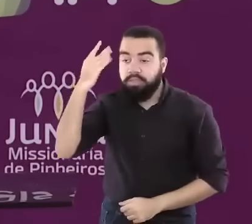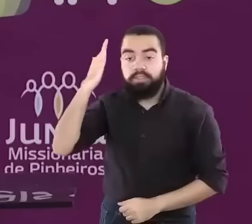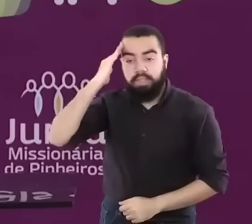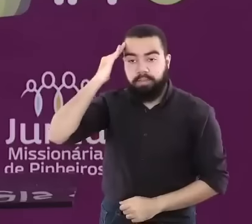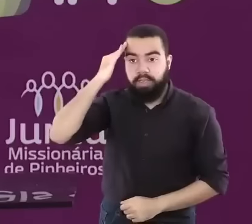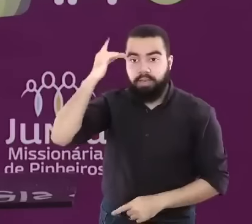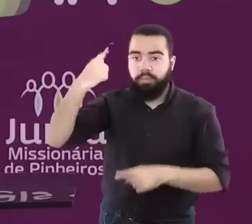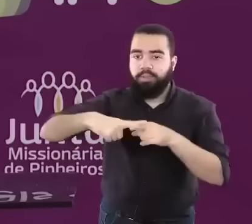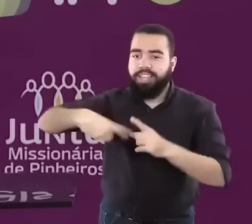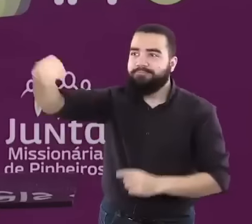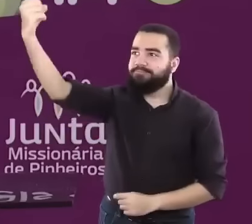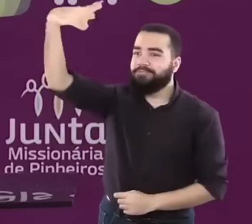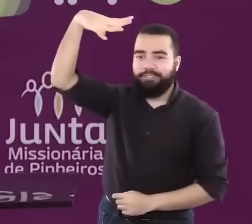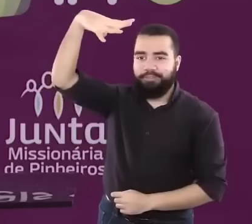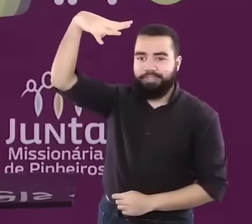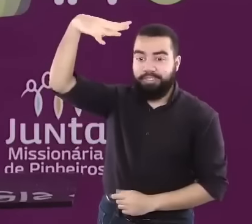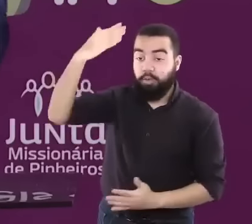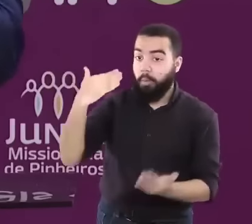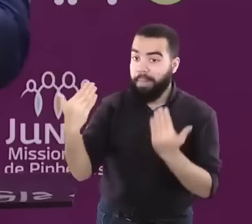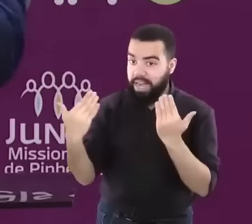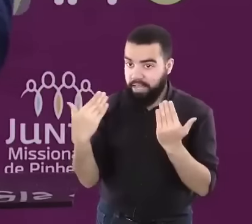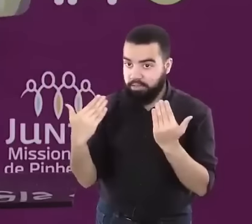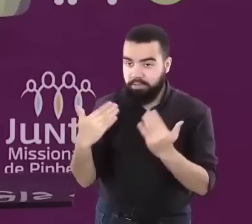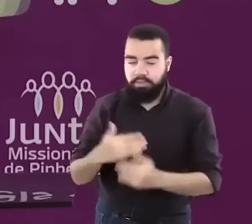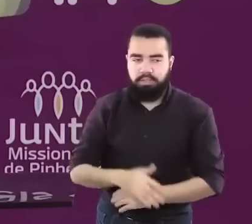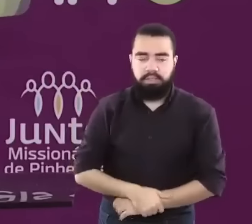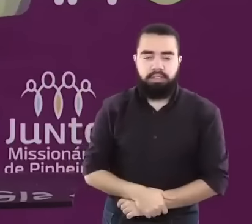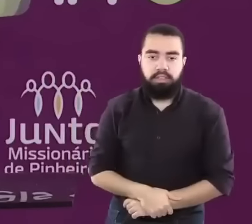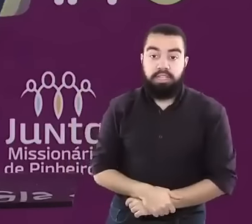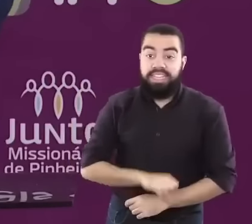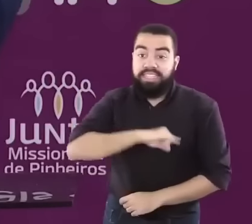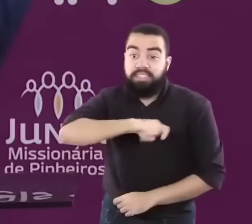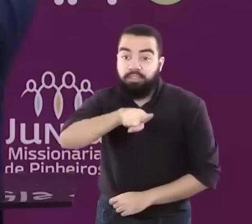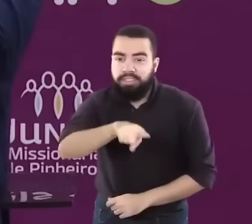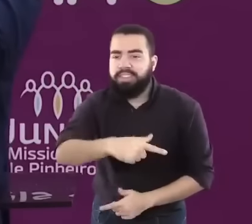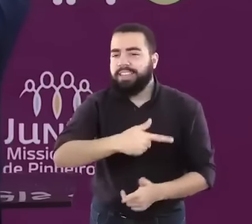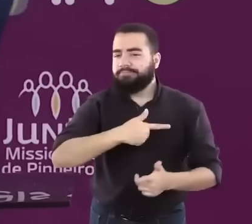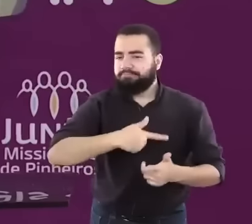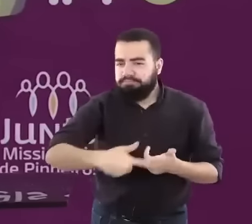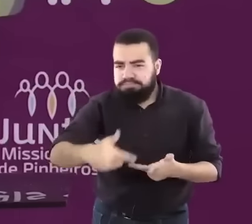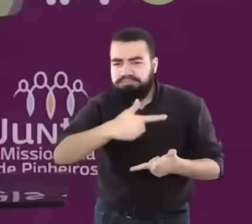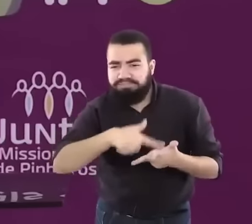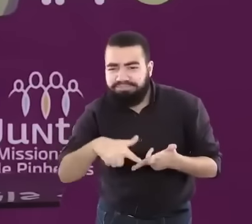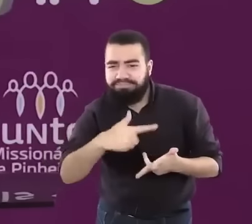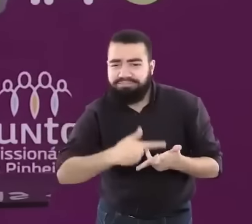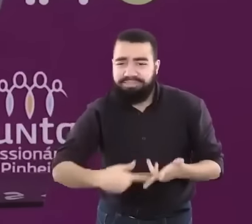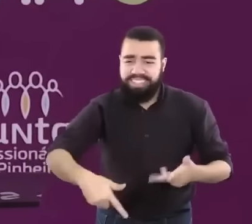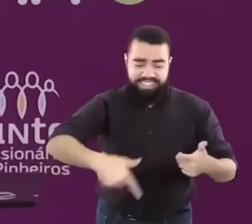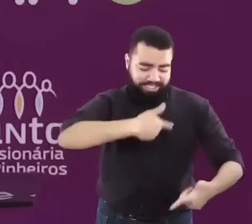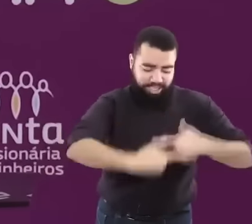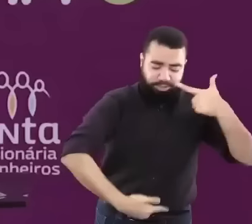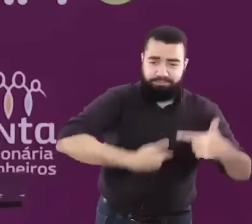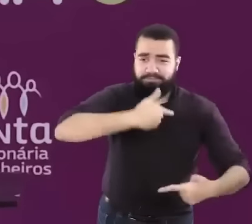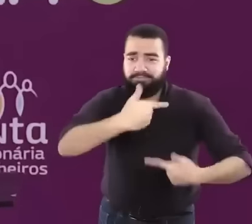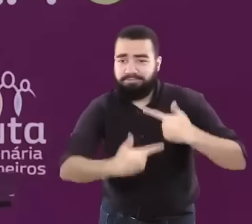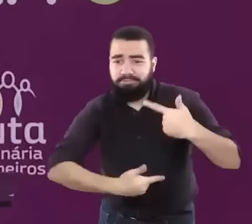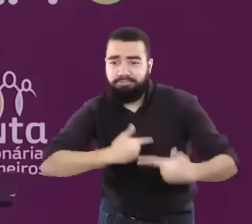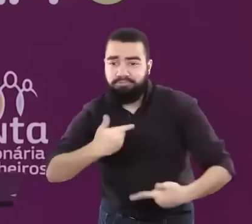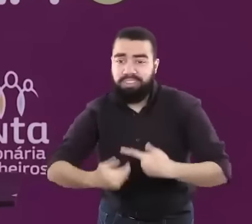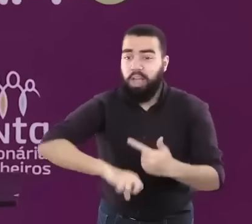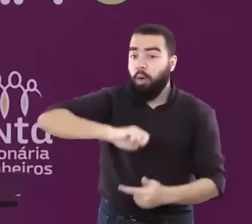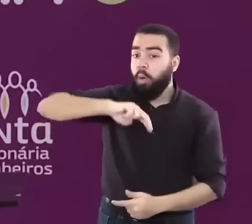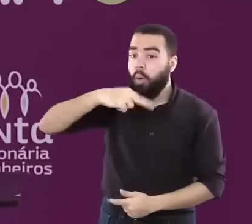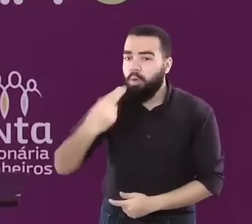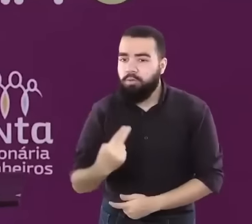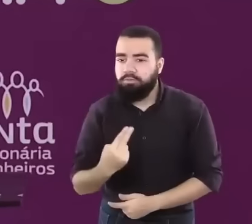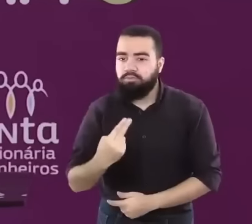luz então se você tá passando por alguma luta se você tá sendo acometido aí de alguma injustiça de